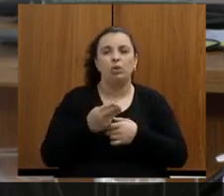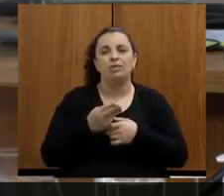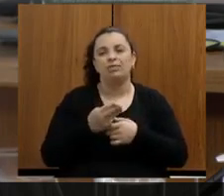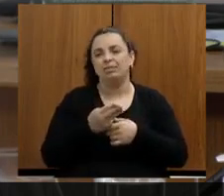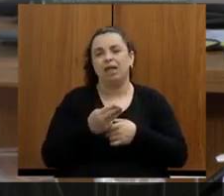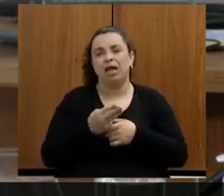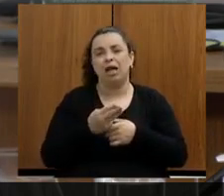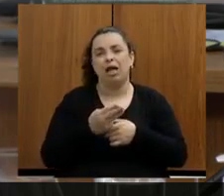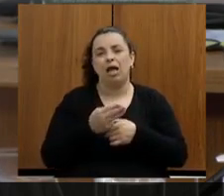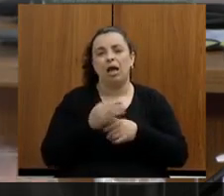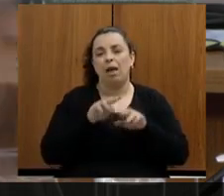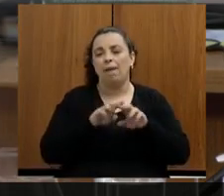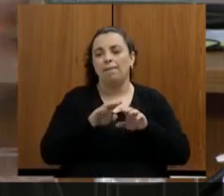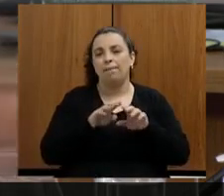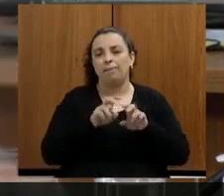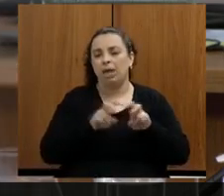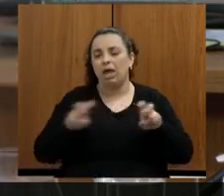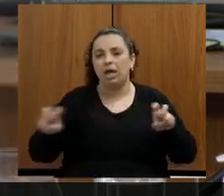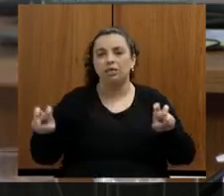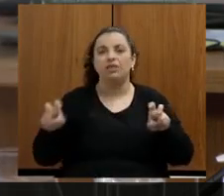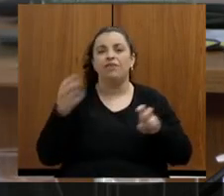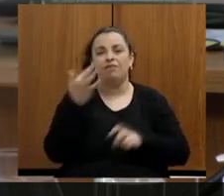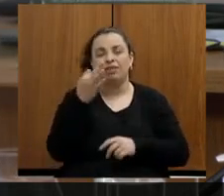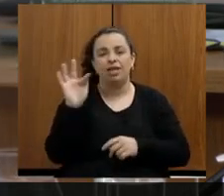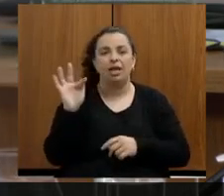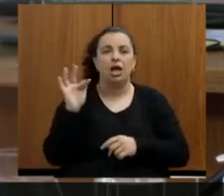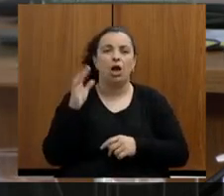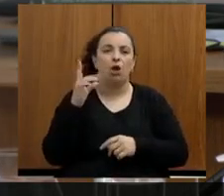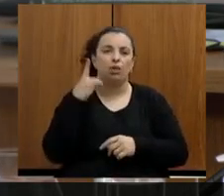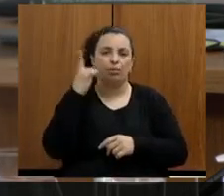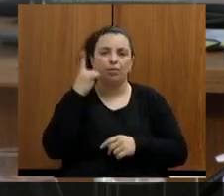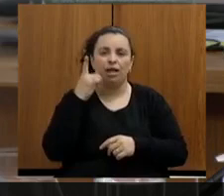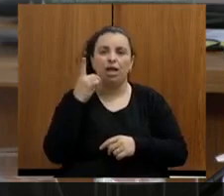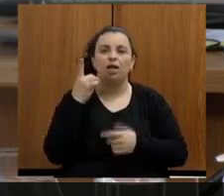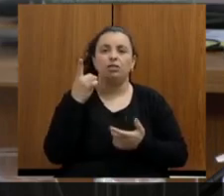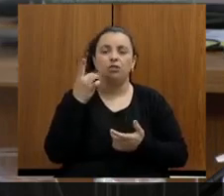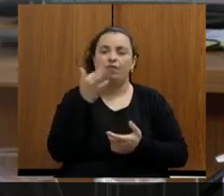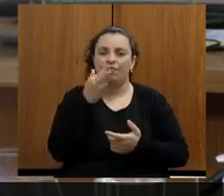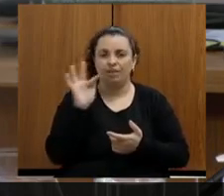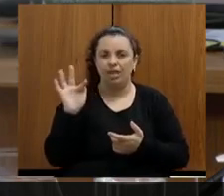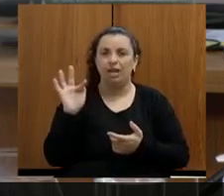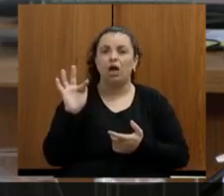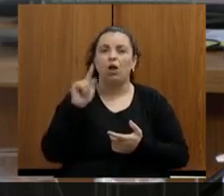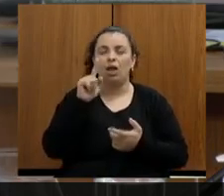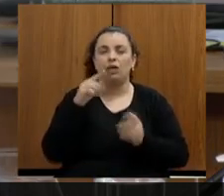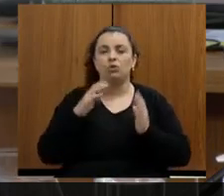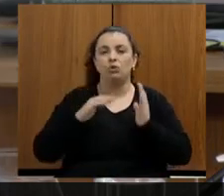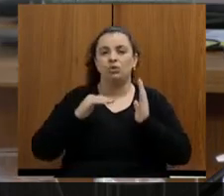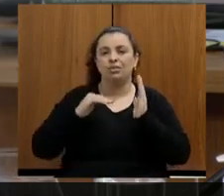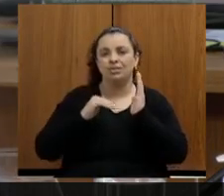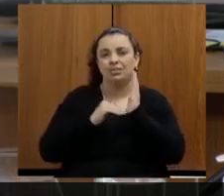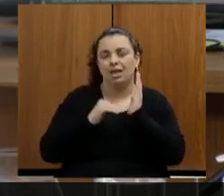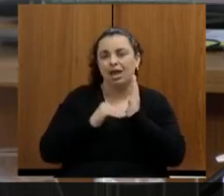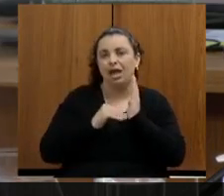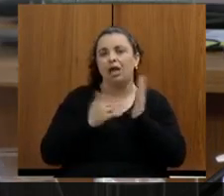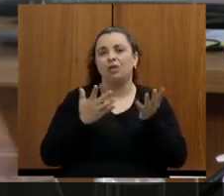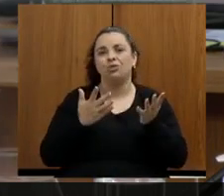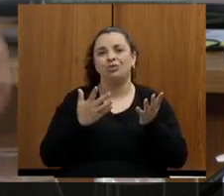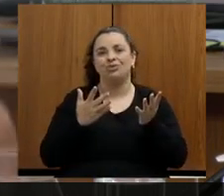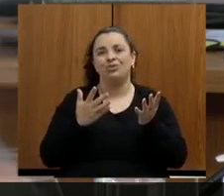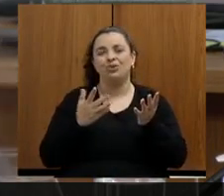e dos deputados federais do Senado Federal com o Alexandre Silveira